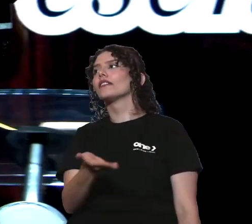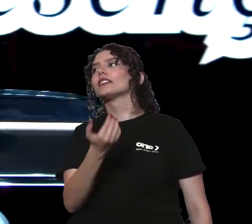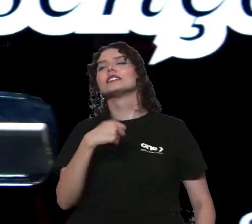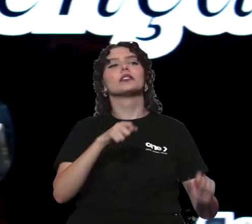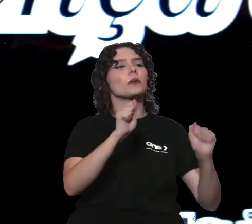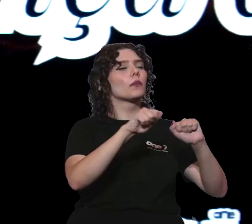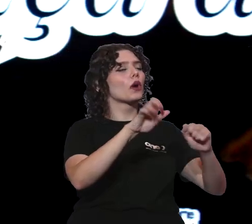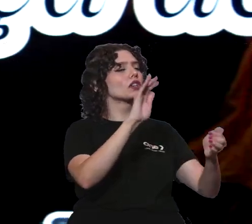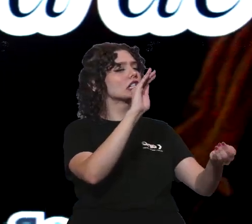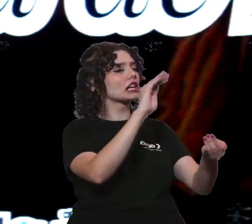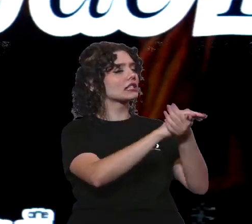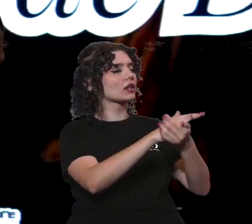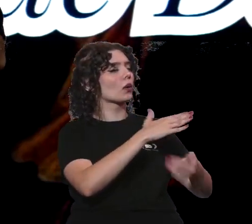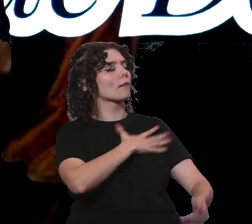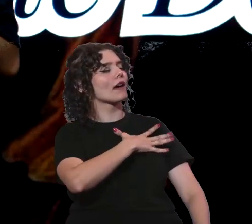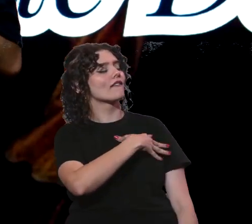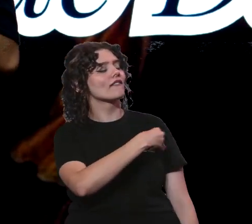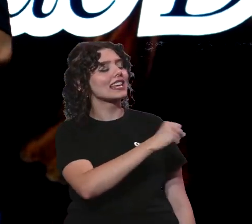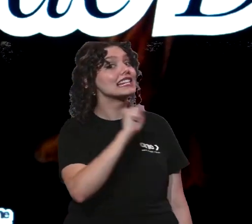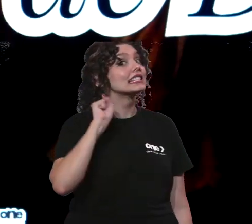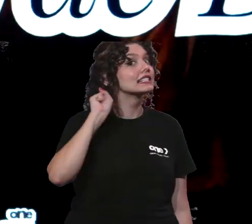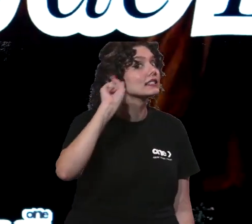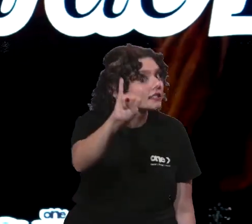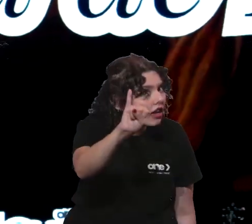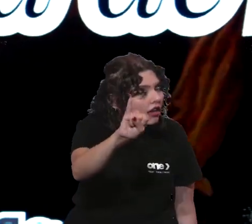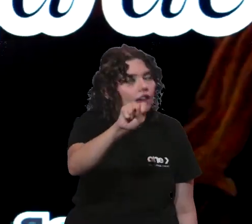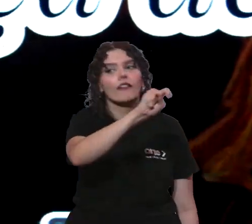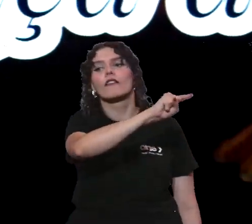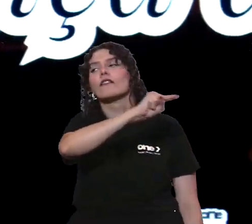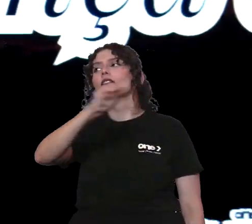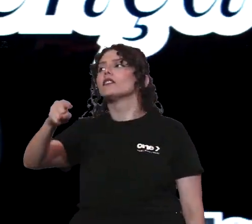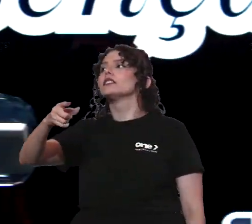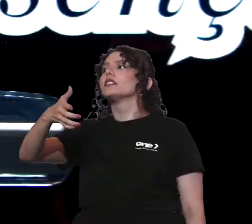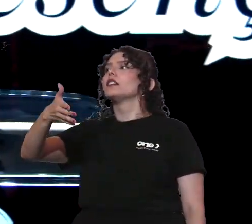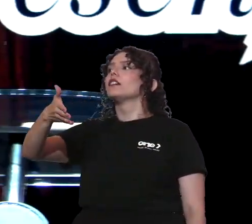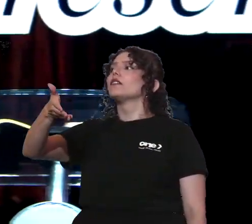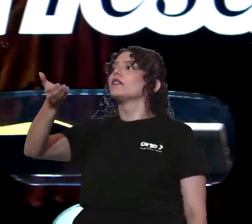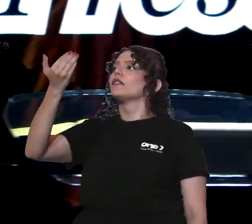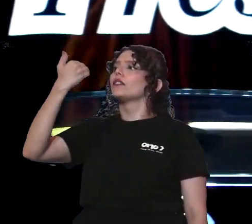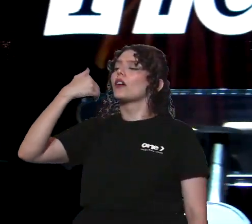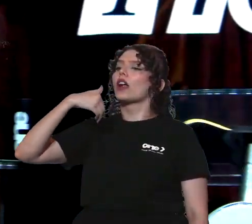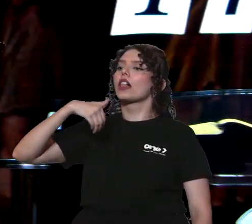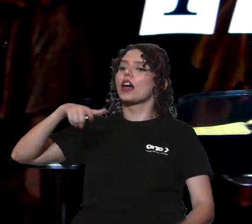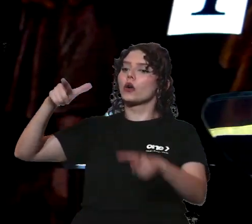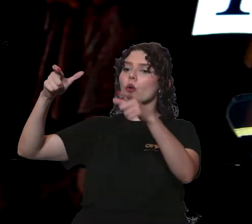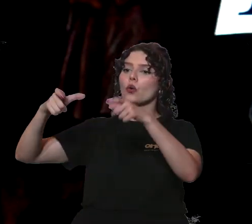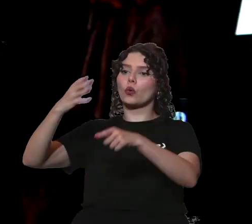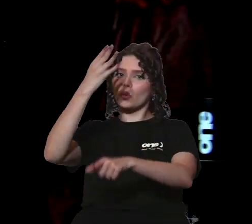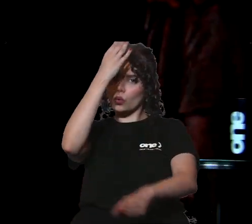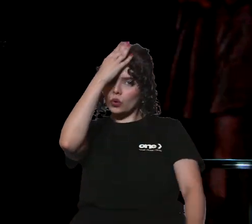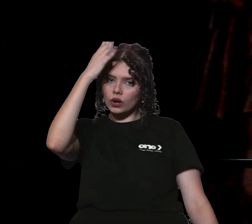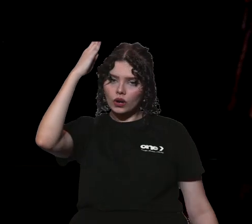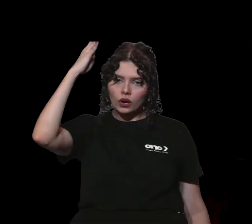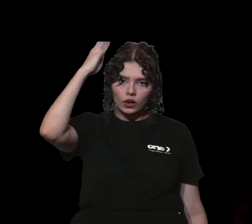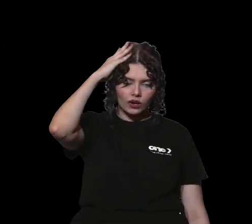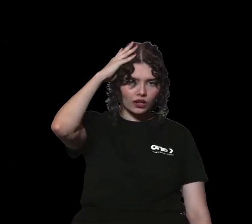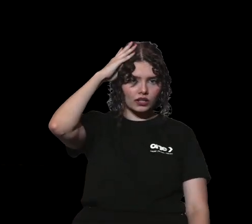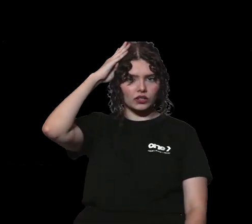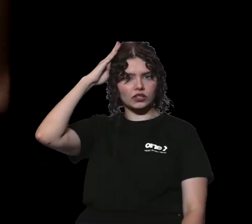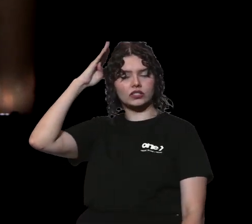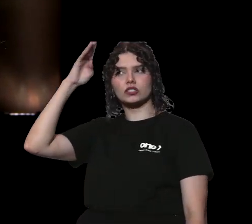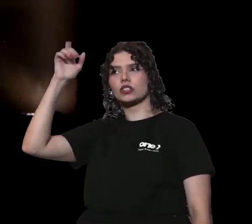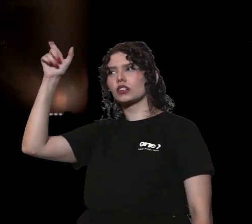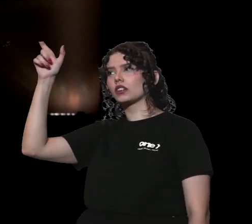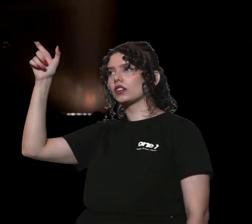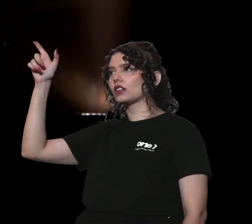poder casar com a minha filha se você for no território dos filisteus, que era o inimigo de Israel, são inimigos até